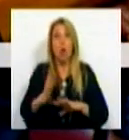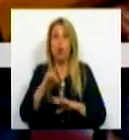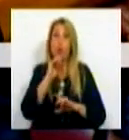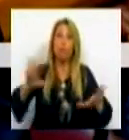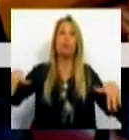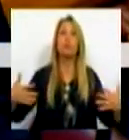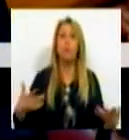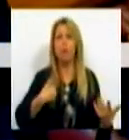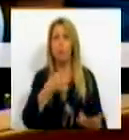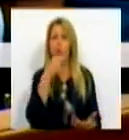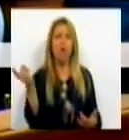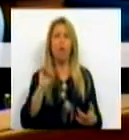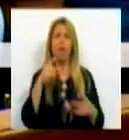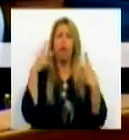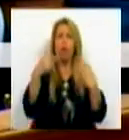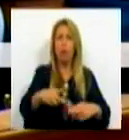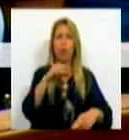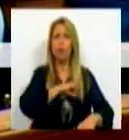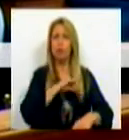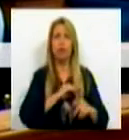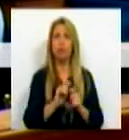nenhuma intenção de falar.